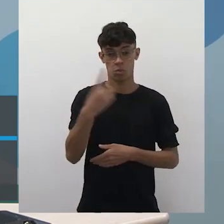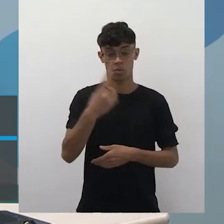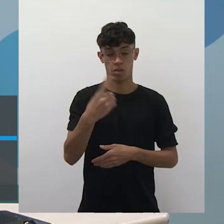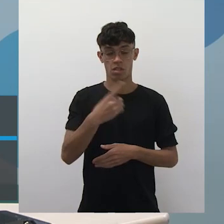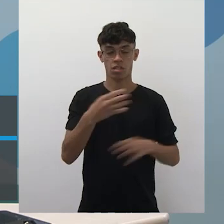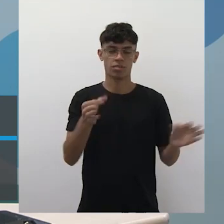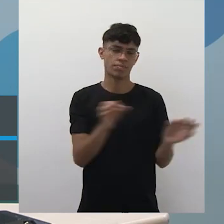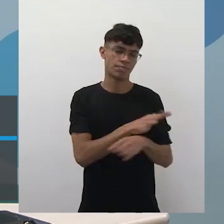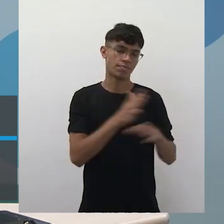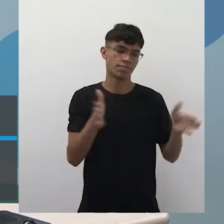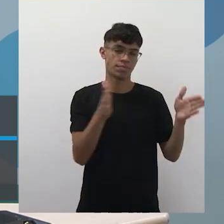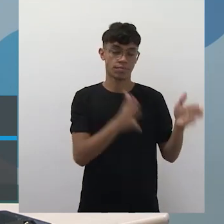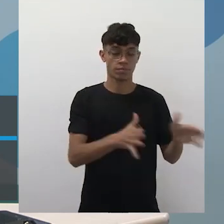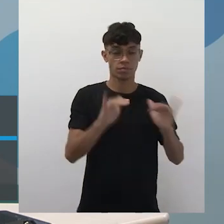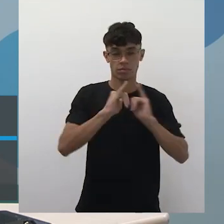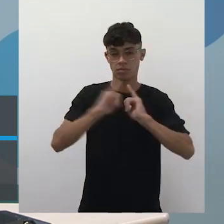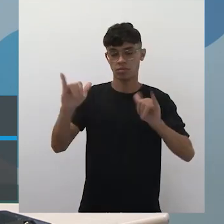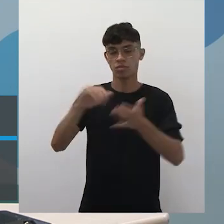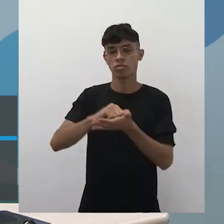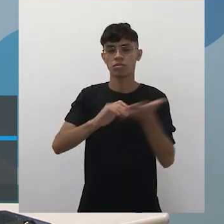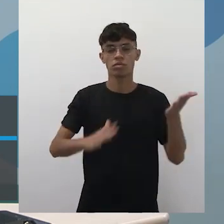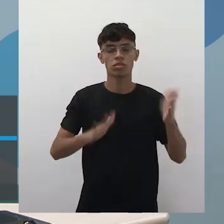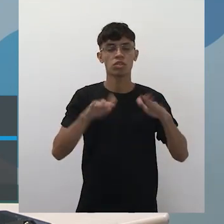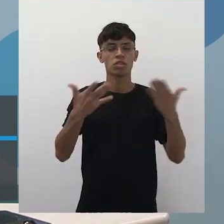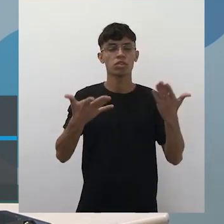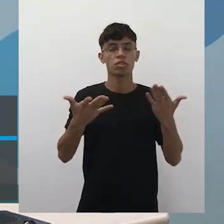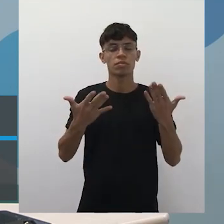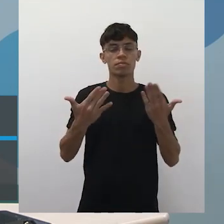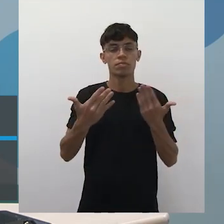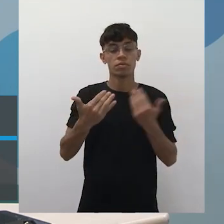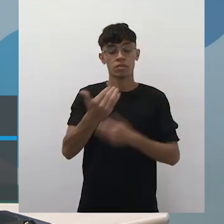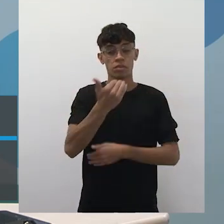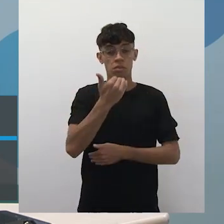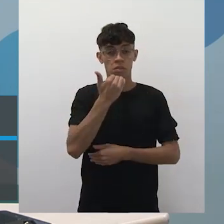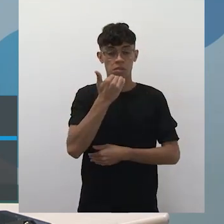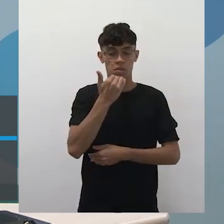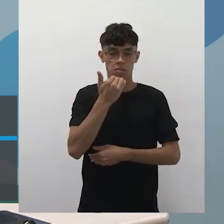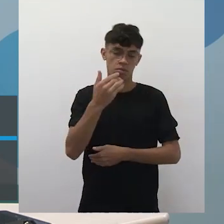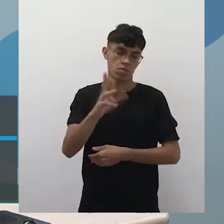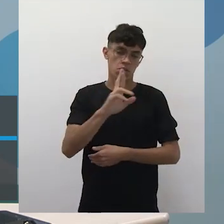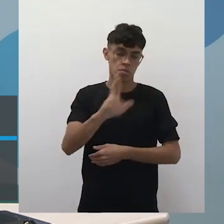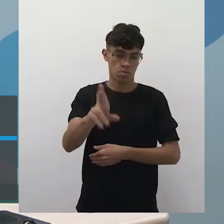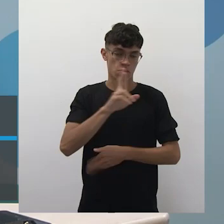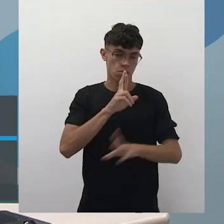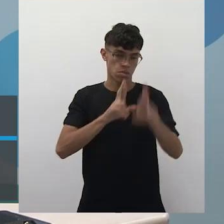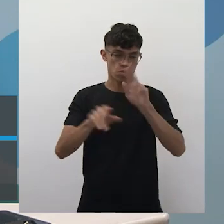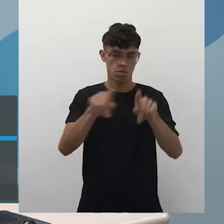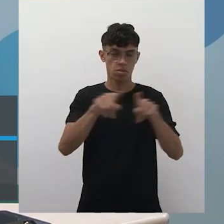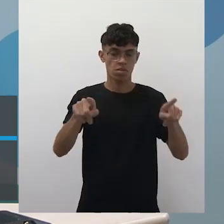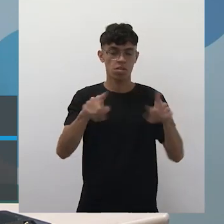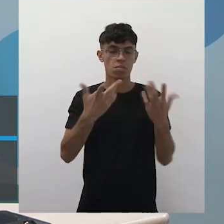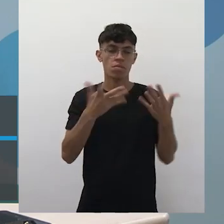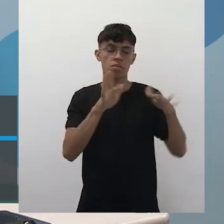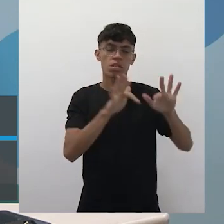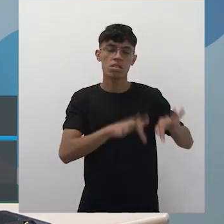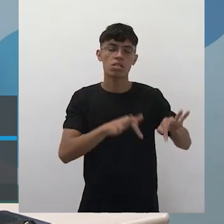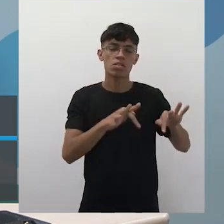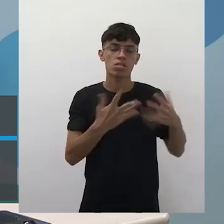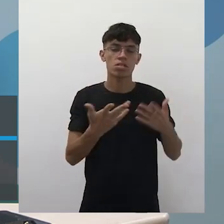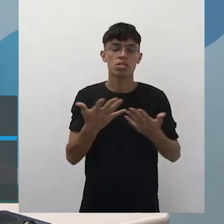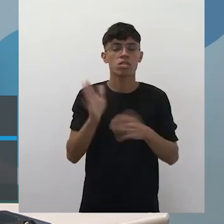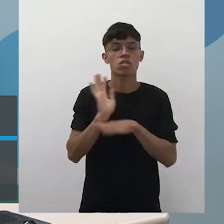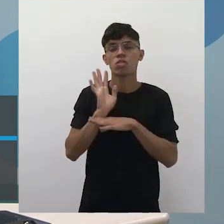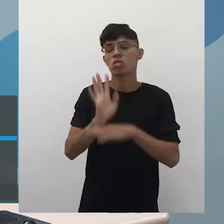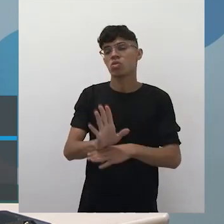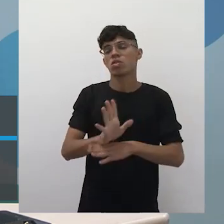né, nós destacamos essas atividades com essas considerações de vocês, na questão da etapa de finalização, que possibilita